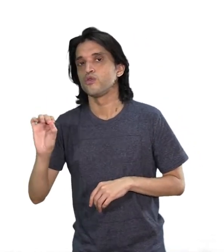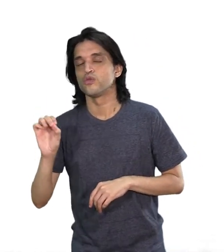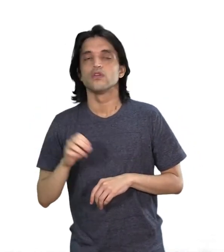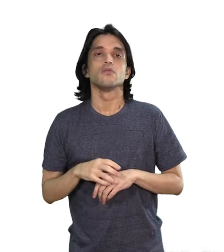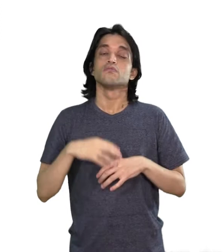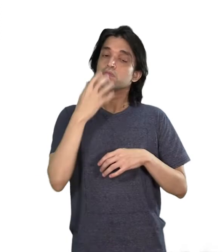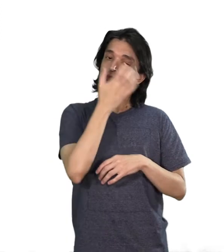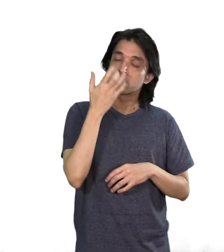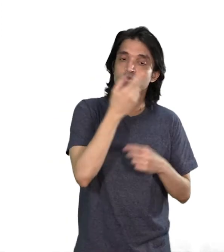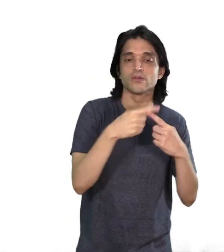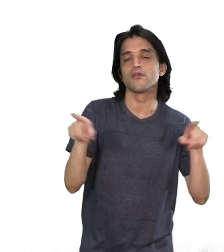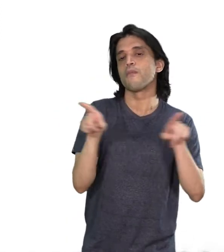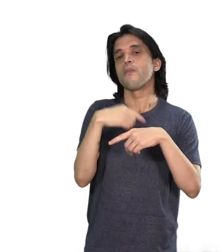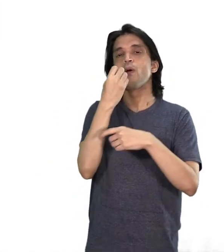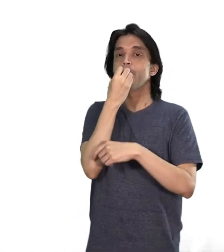trabalha nem estuda.